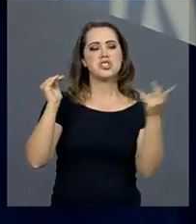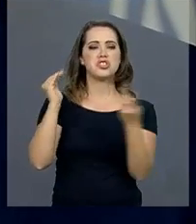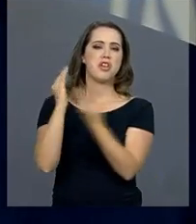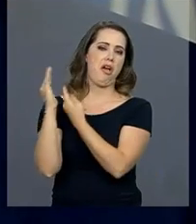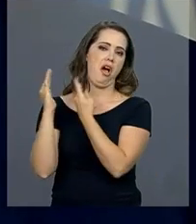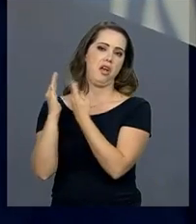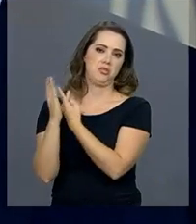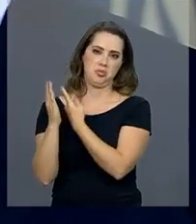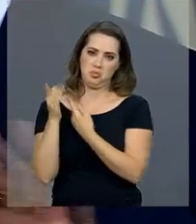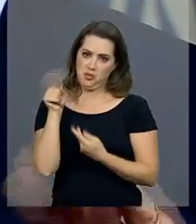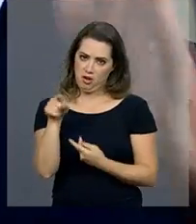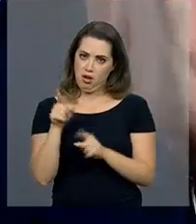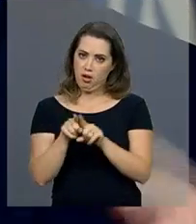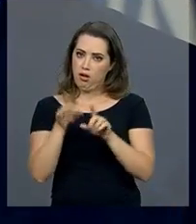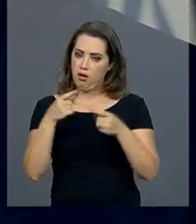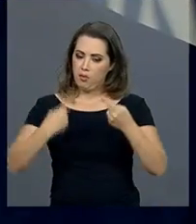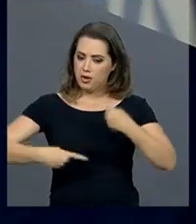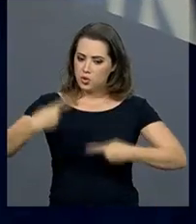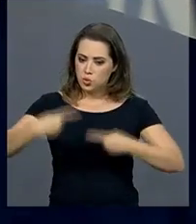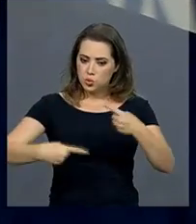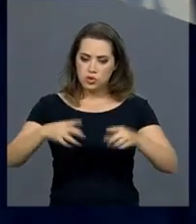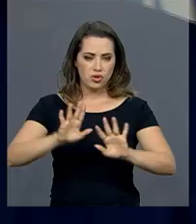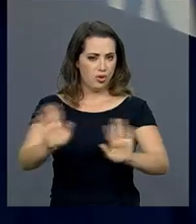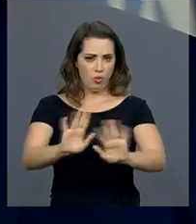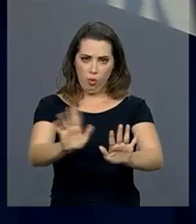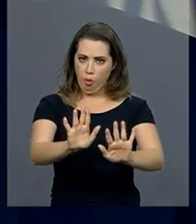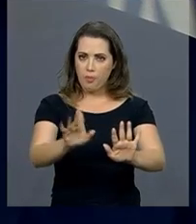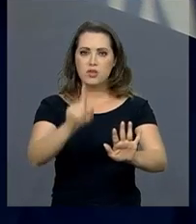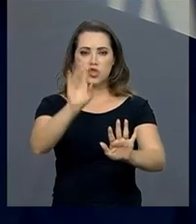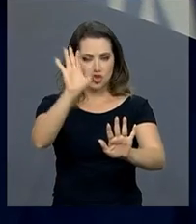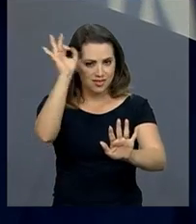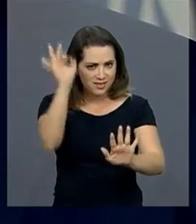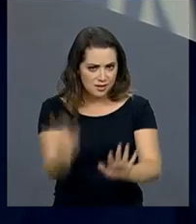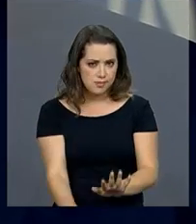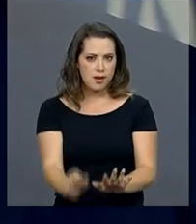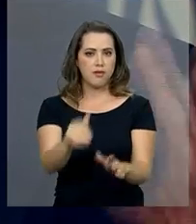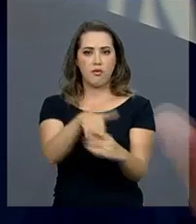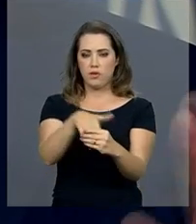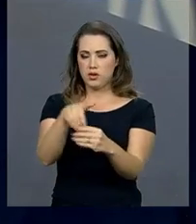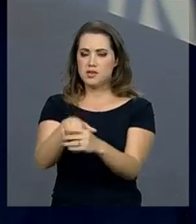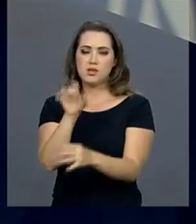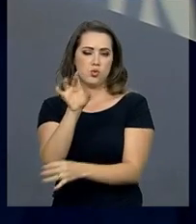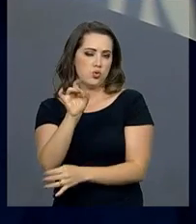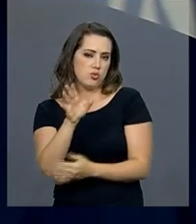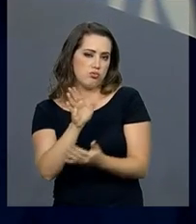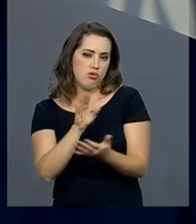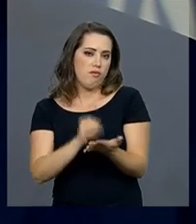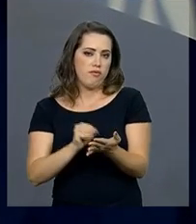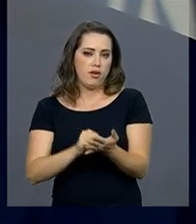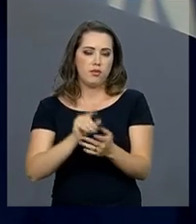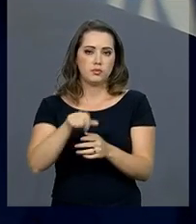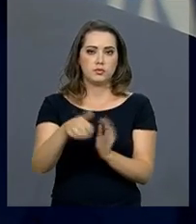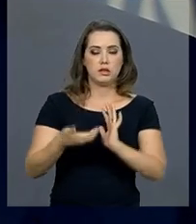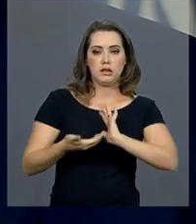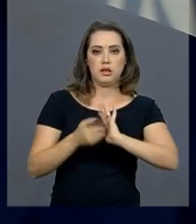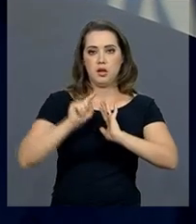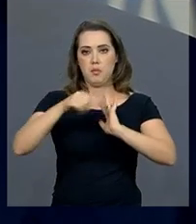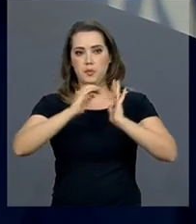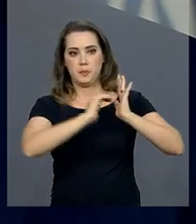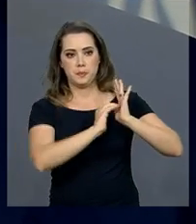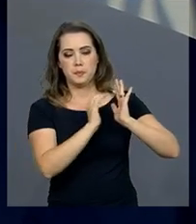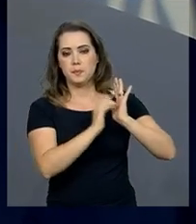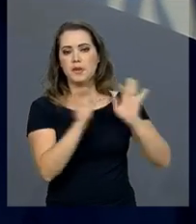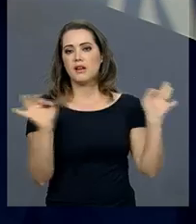para ser votada não é preciso discutir onde está pronta para ser votada na câmara dos deputados depois no senado federal ela